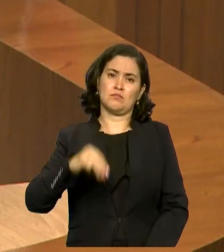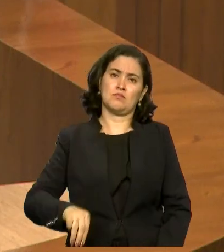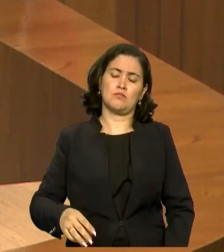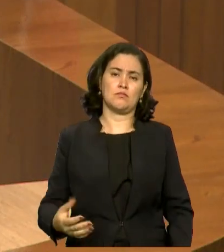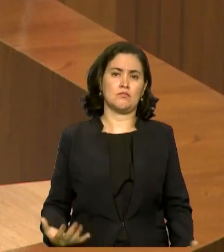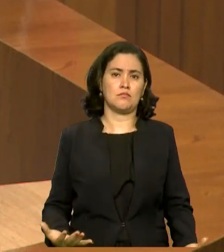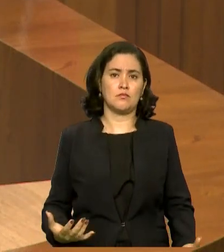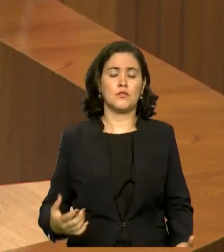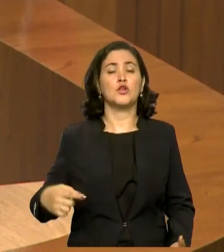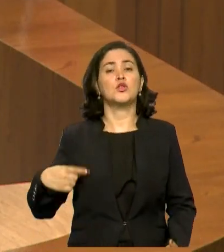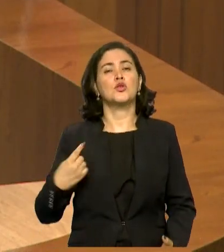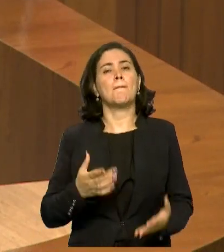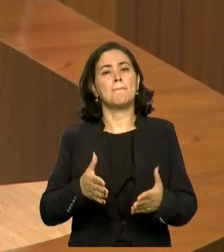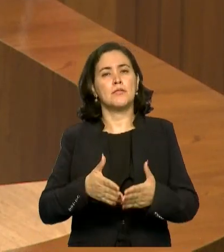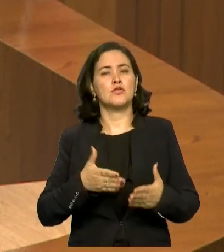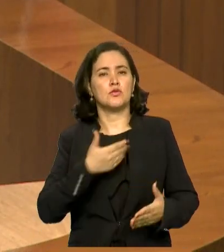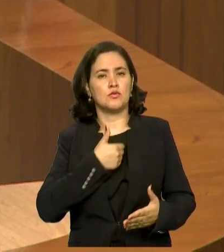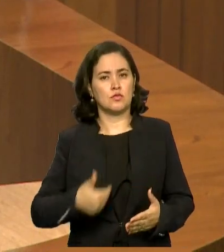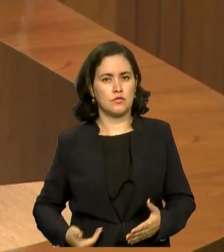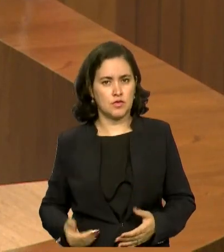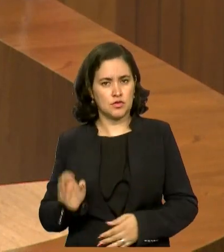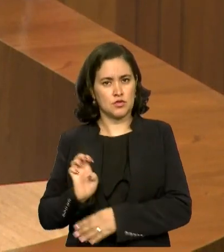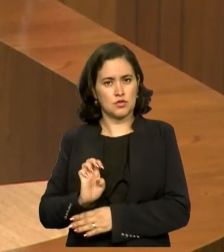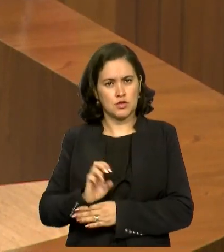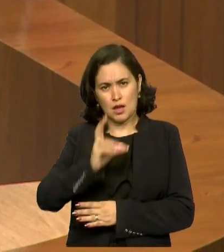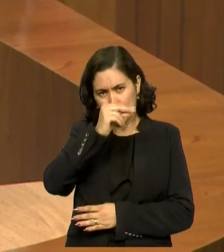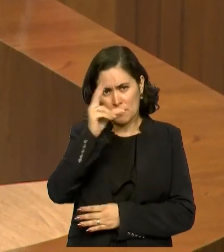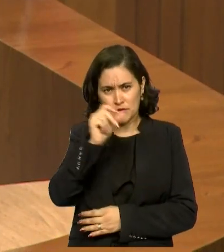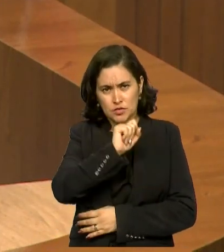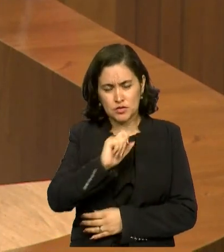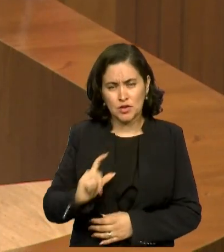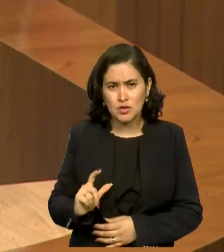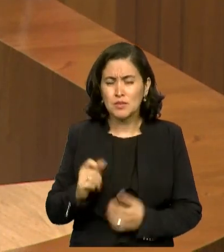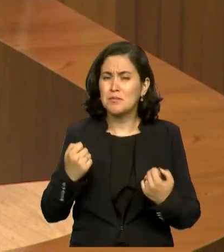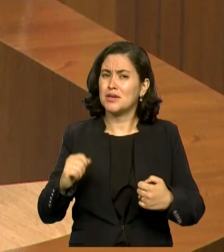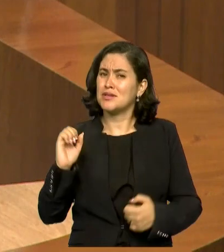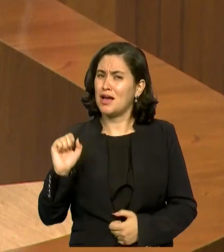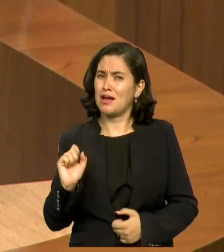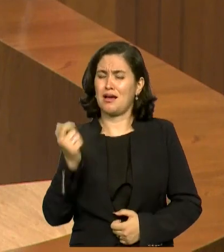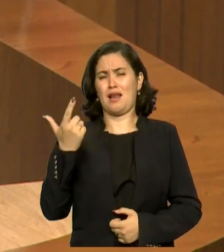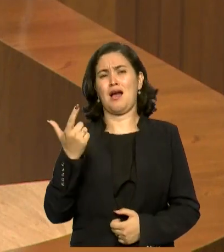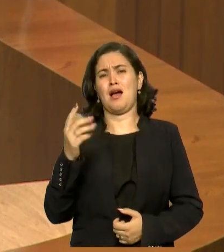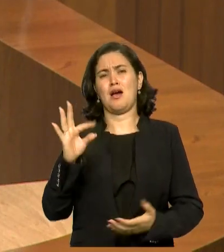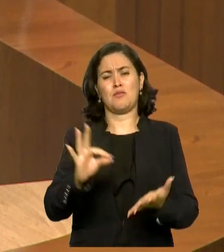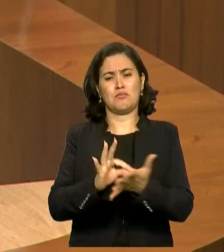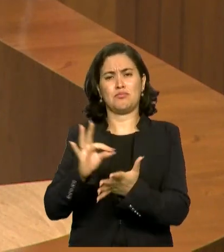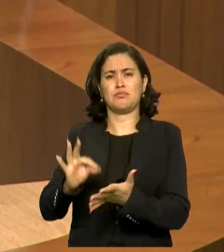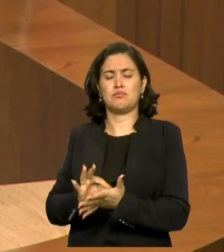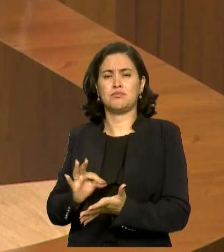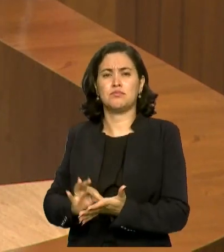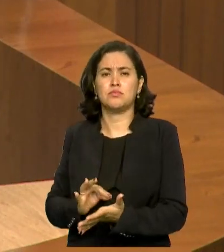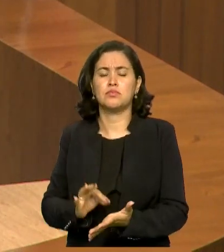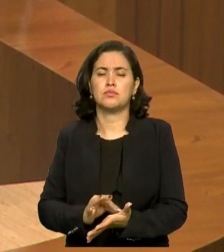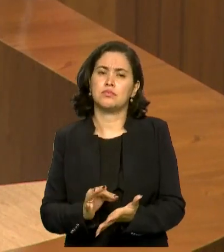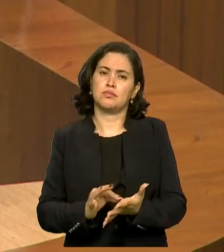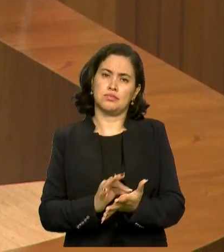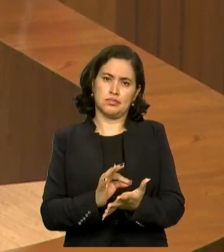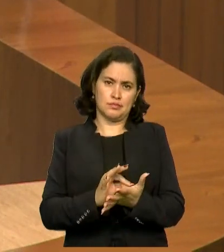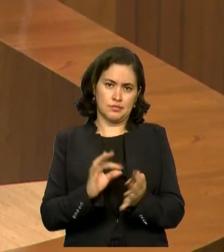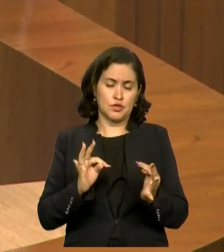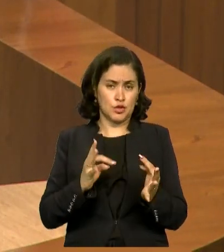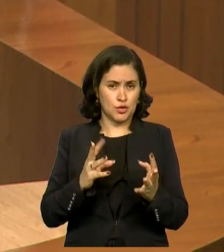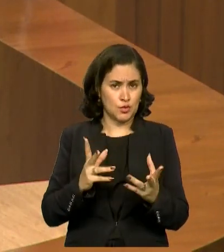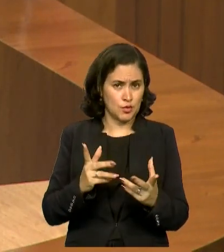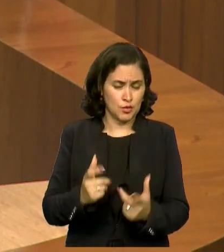estamos solicitando ao governo do estado e à prefeitura de São Luís transparência e cópia dos contratos, das contratações de todas as atrações que estão se apresentando em